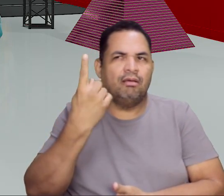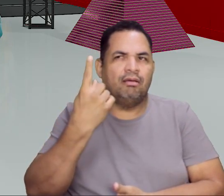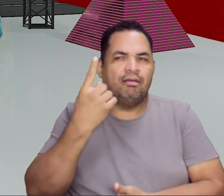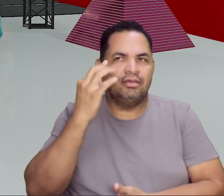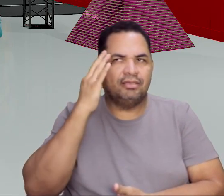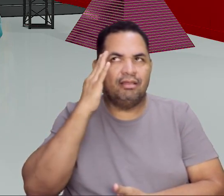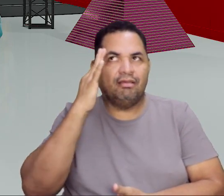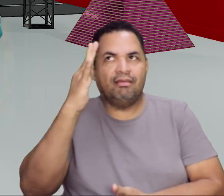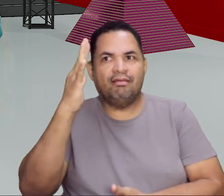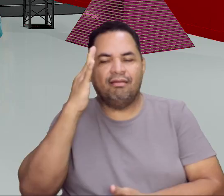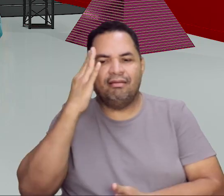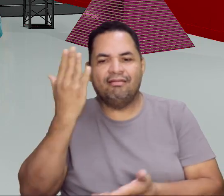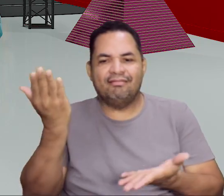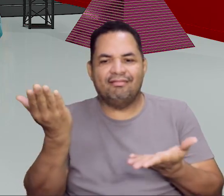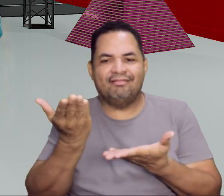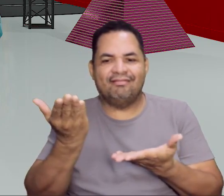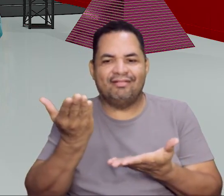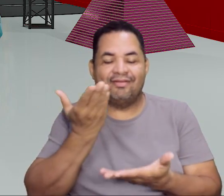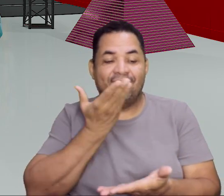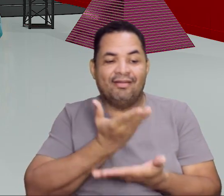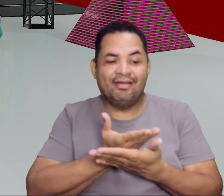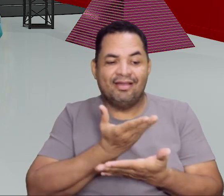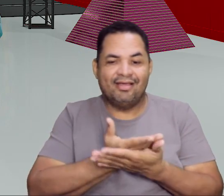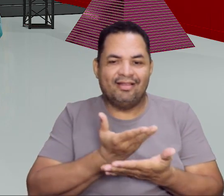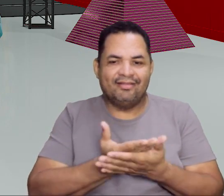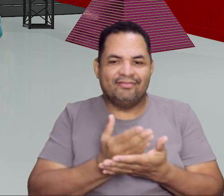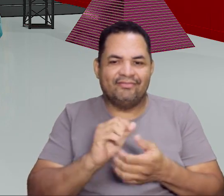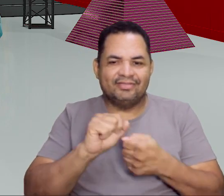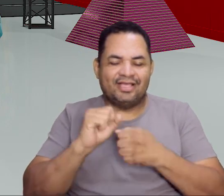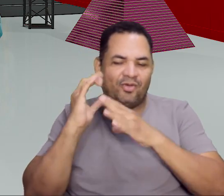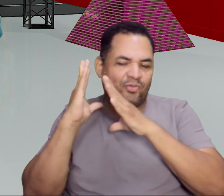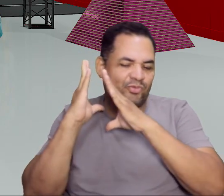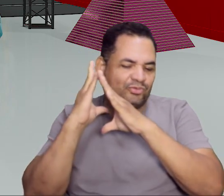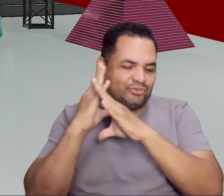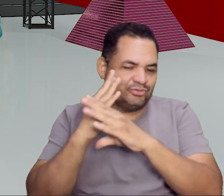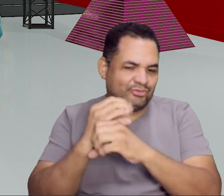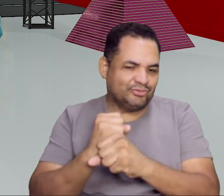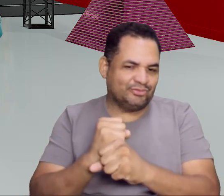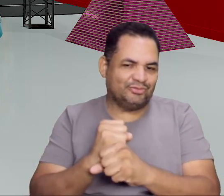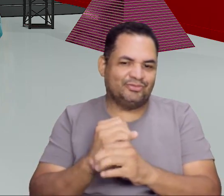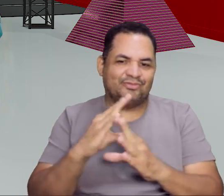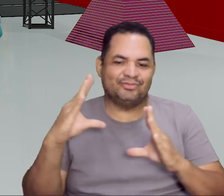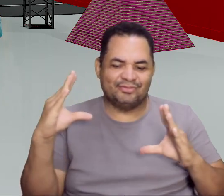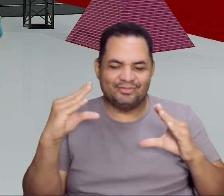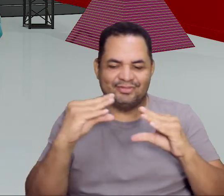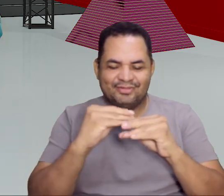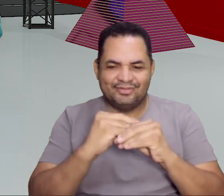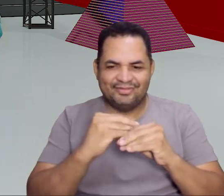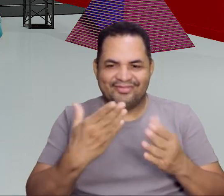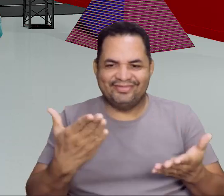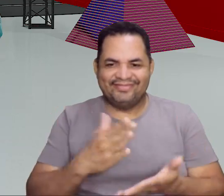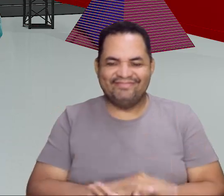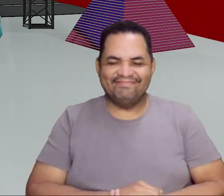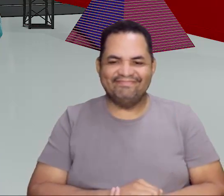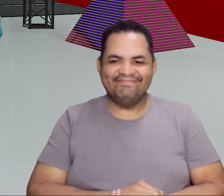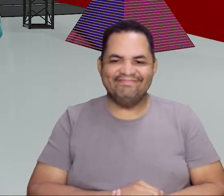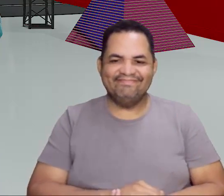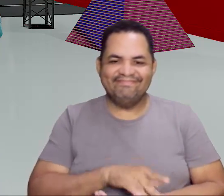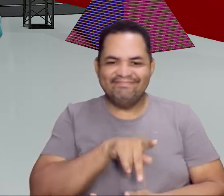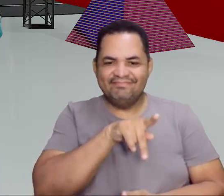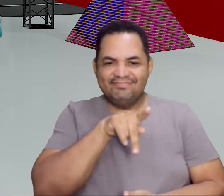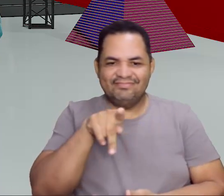chegar em casa então vai ser agora na aula fazer o resumo fazer esse negóci Anes de dormir mas não sei não